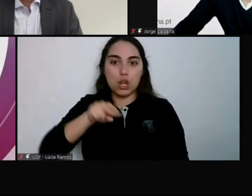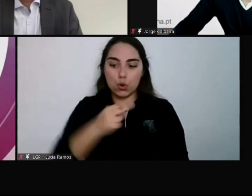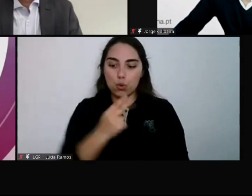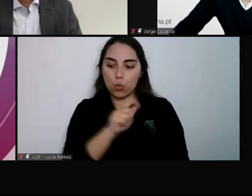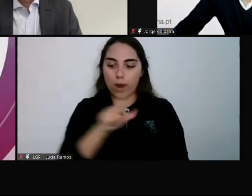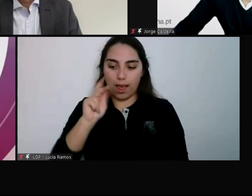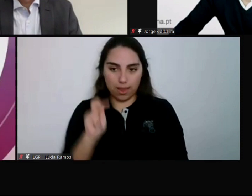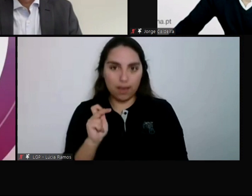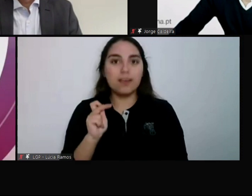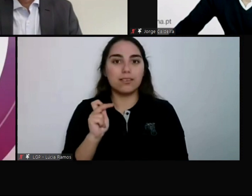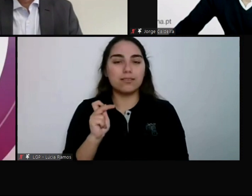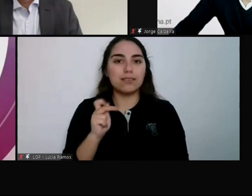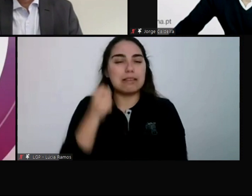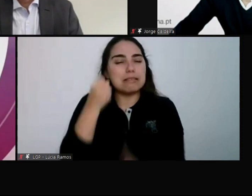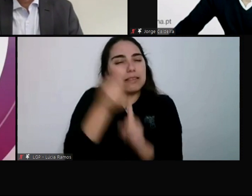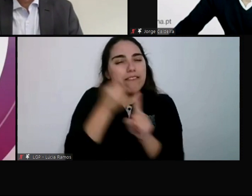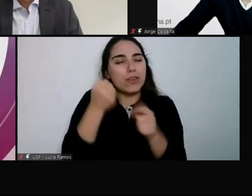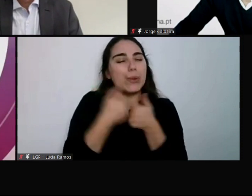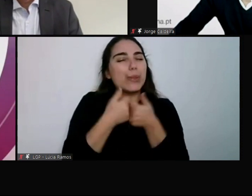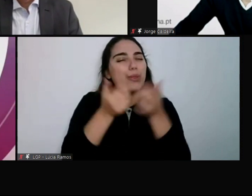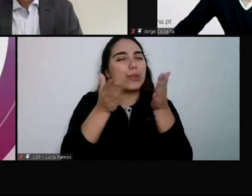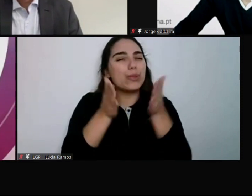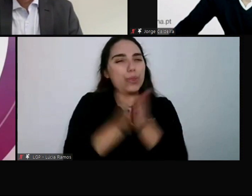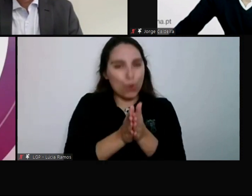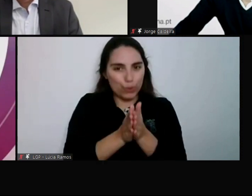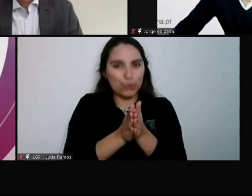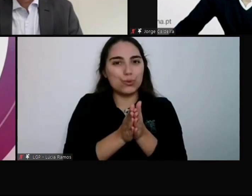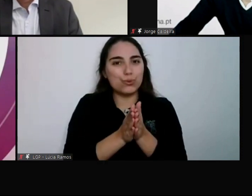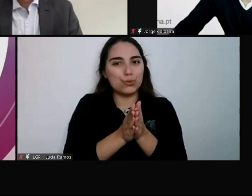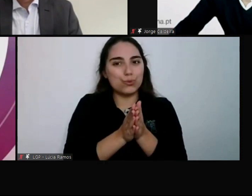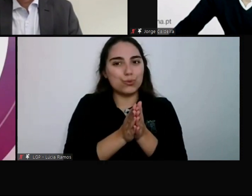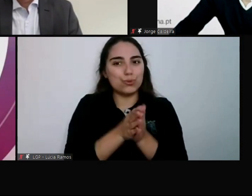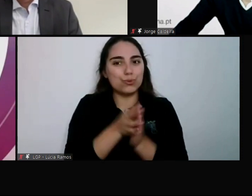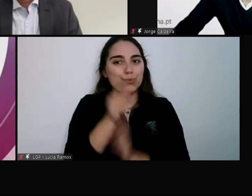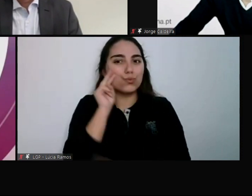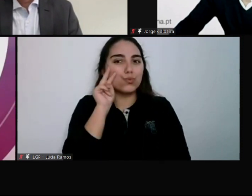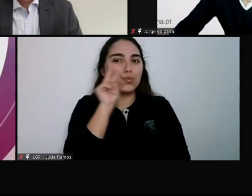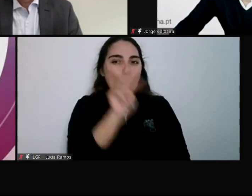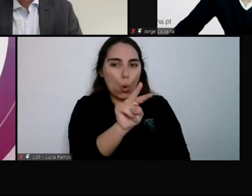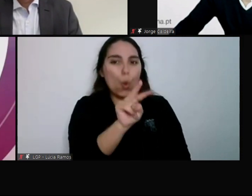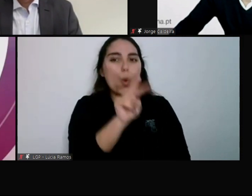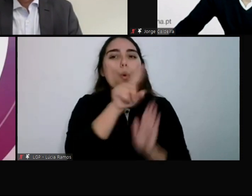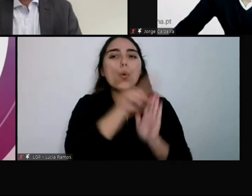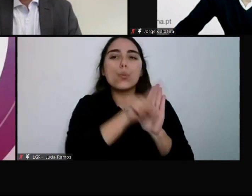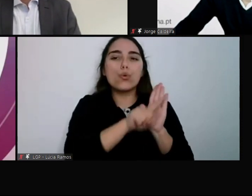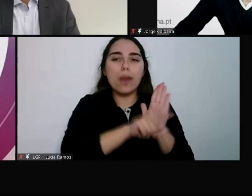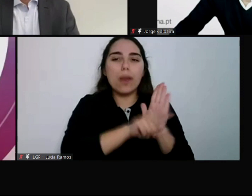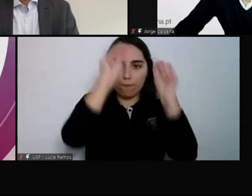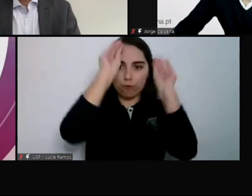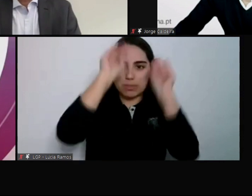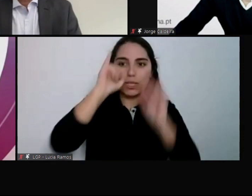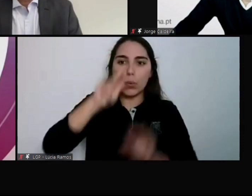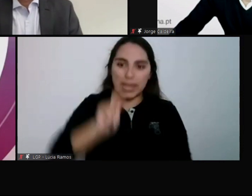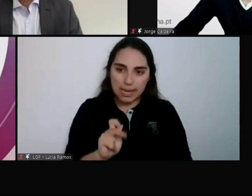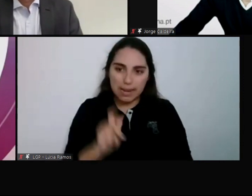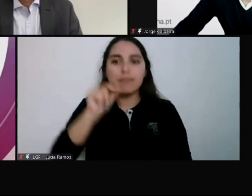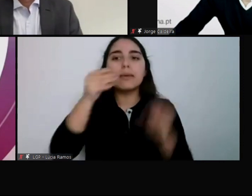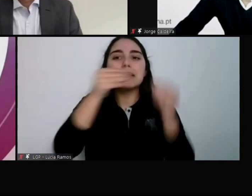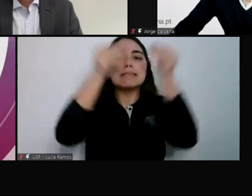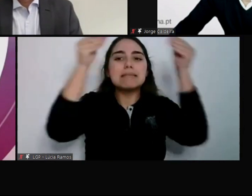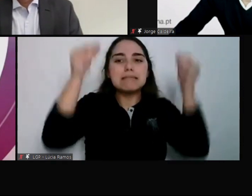todos vós a que consultem o programa de formação do INA, a que consultem o site, a que consultem a